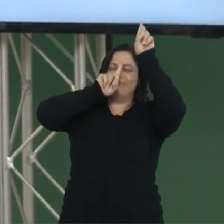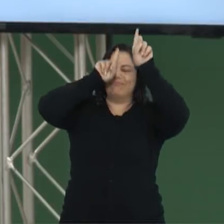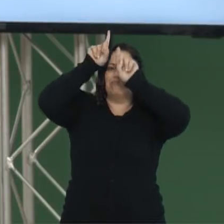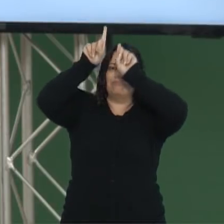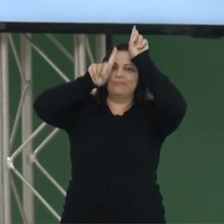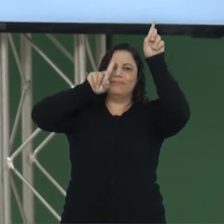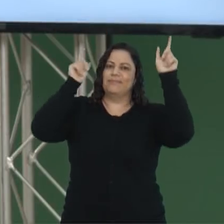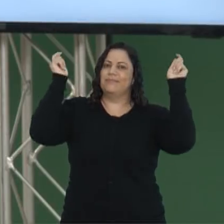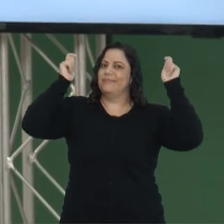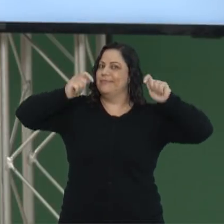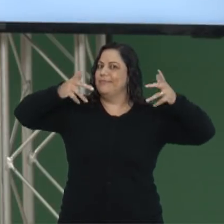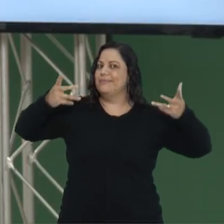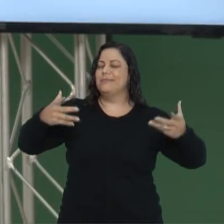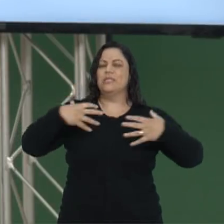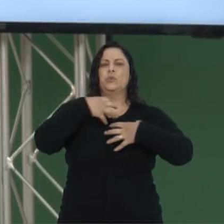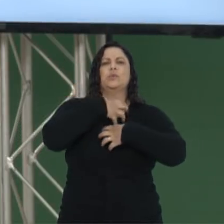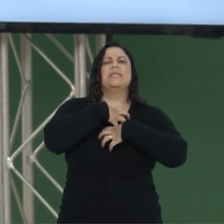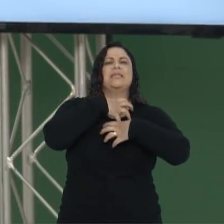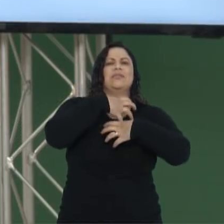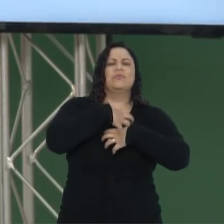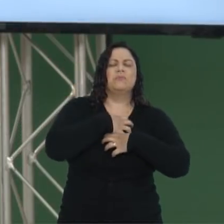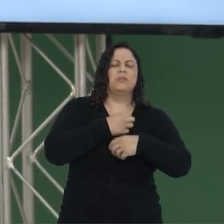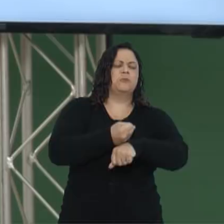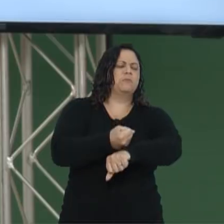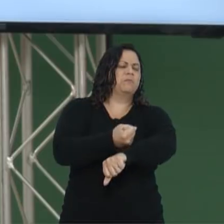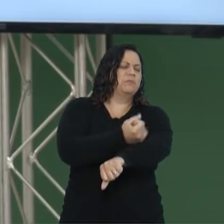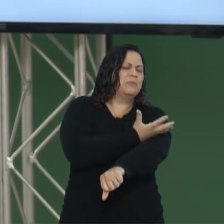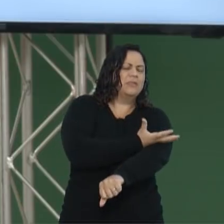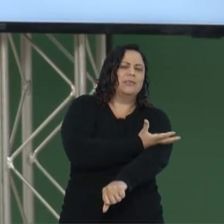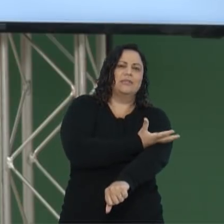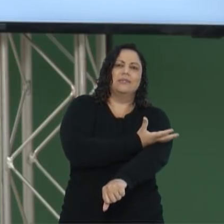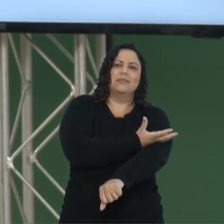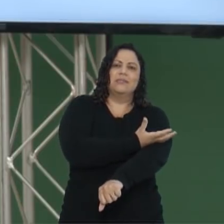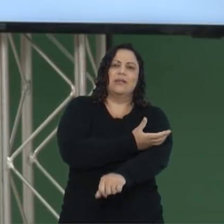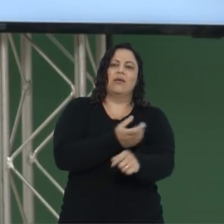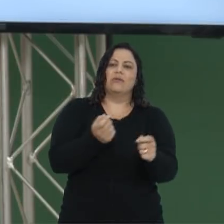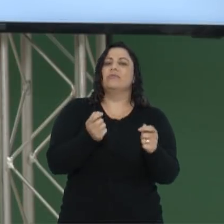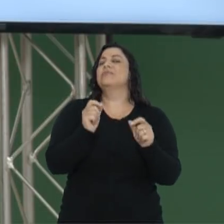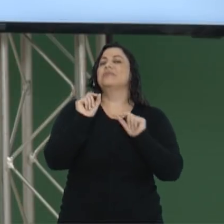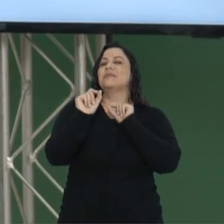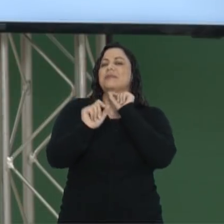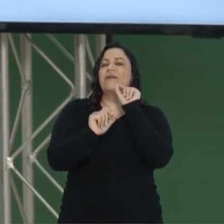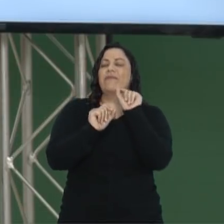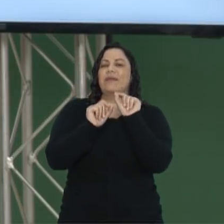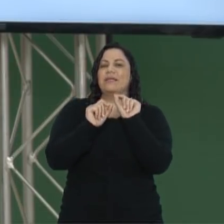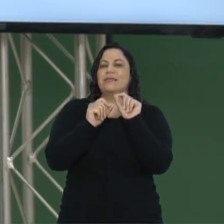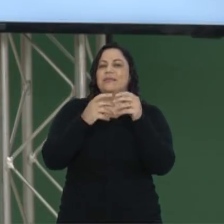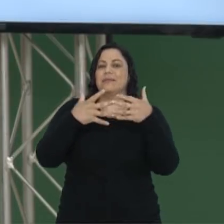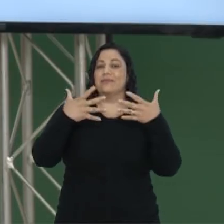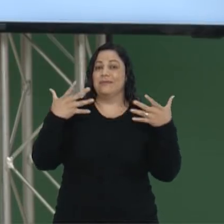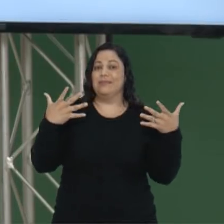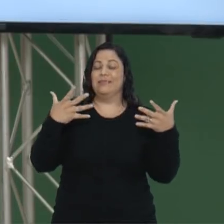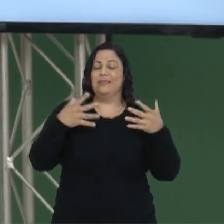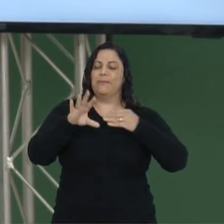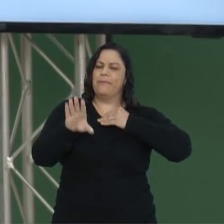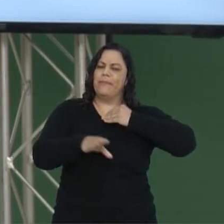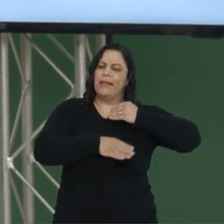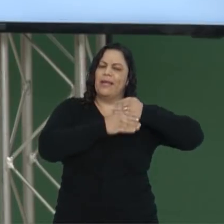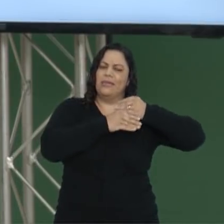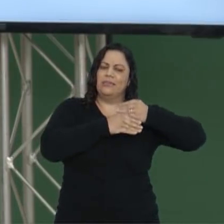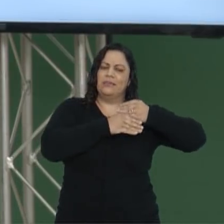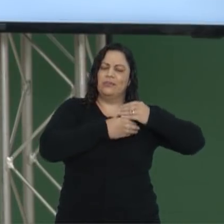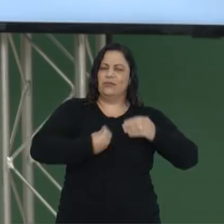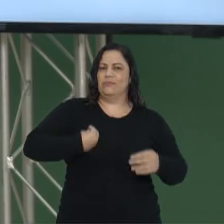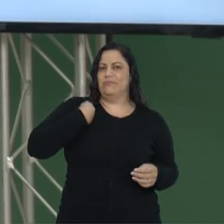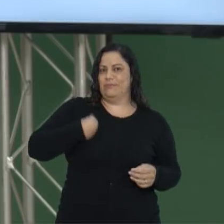as emoções, fazem muito parte da construção, né, da nossa vida. E aqui no ócio criativo,